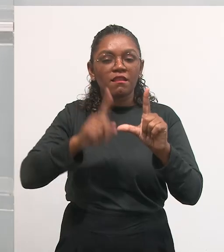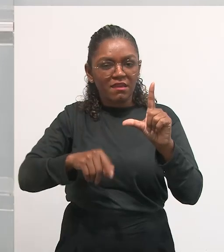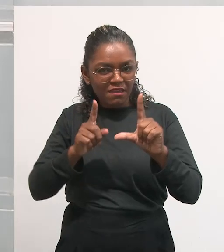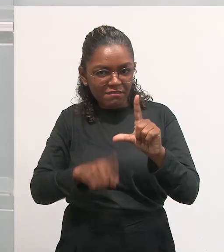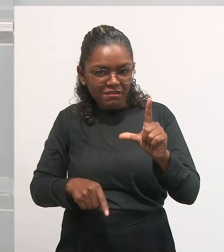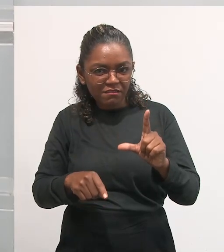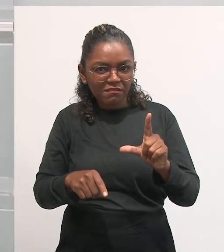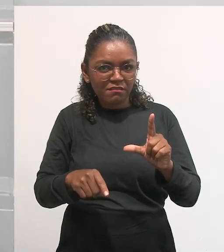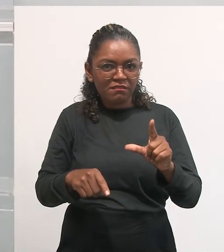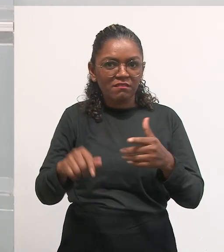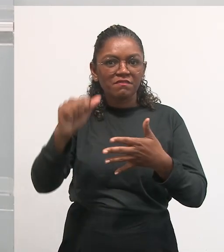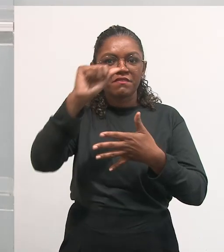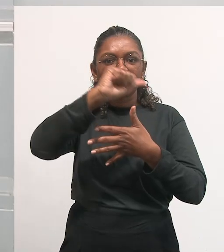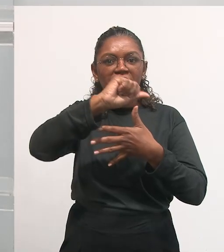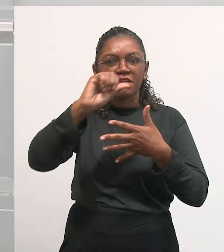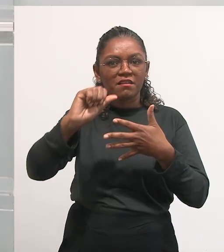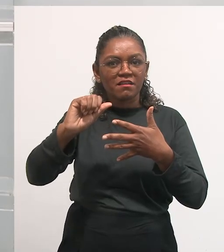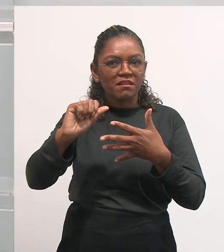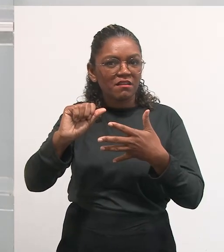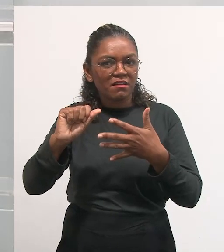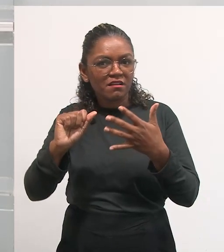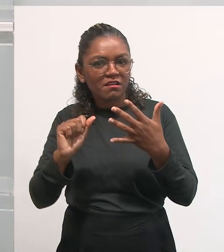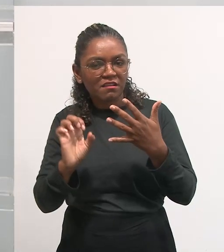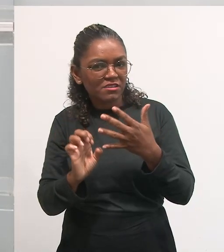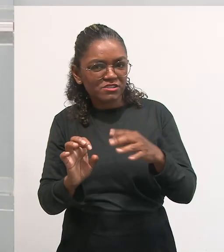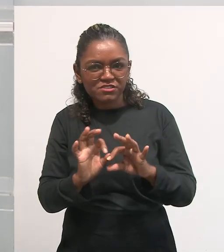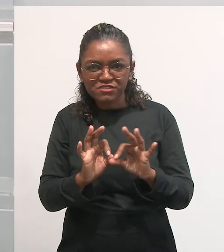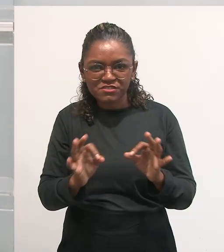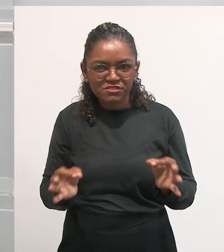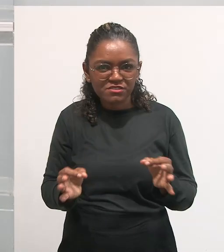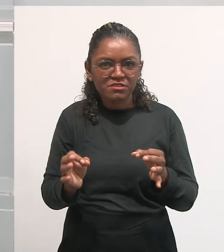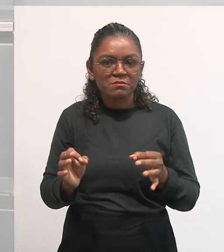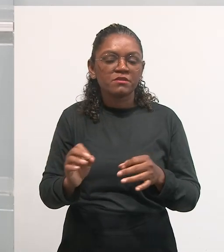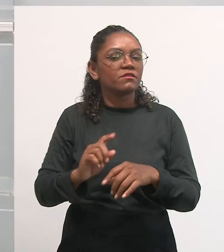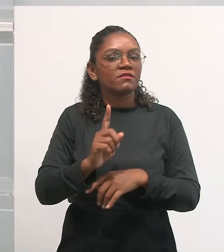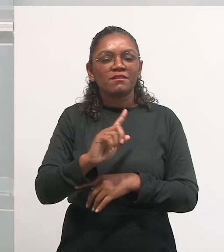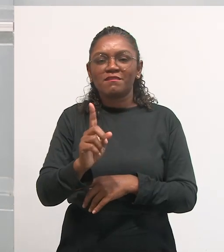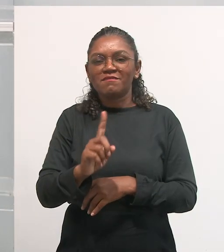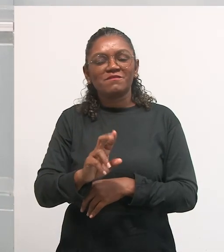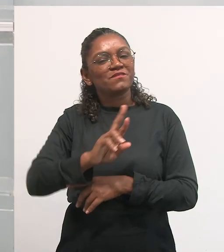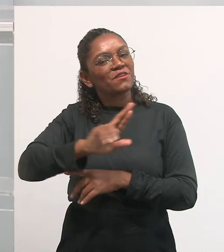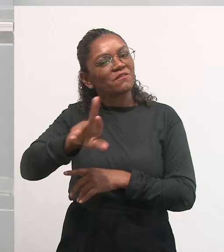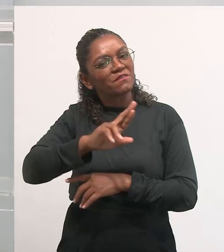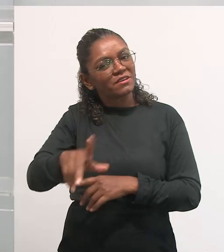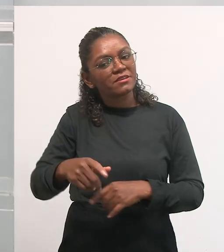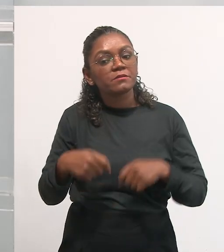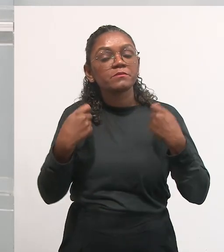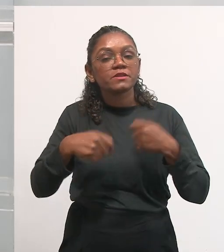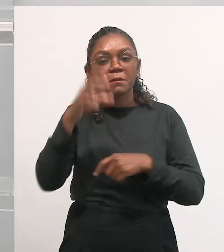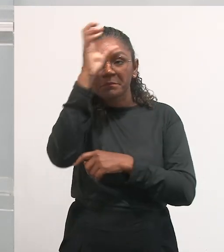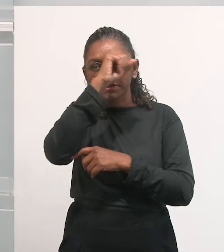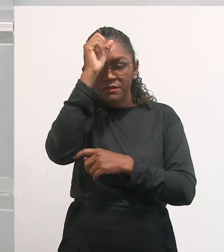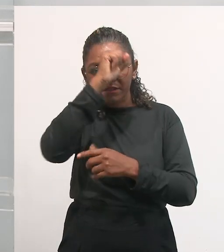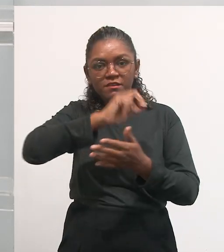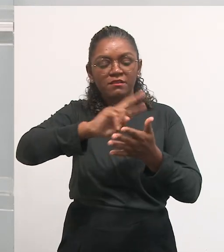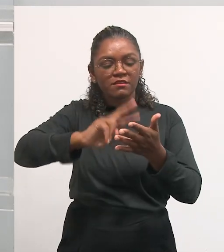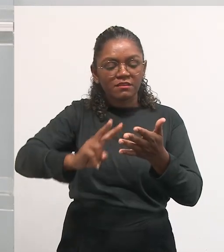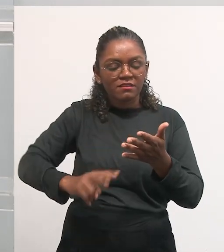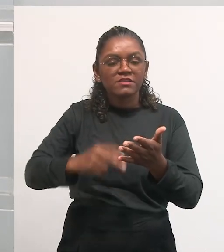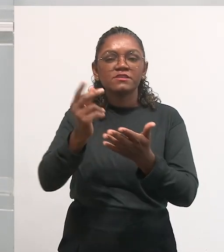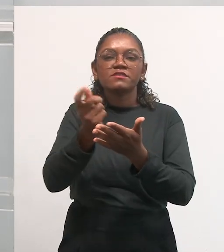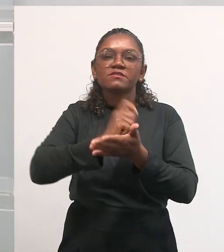vogais do que eu saber as consoantes né mais do que eu codificar aprender a ler e escrever significa uma questão de